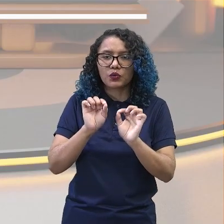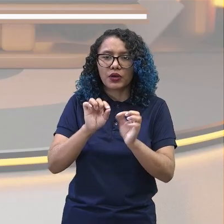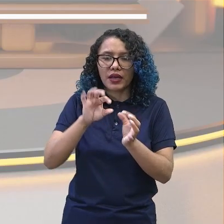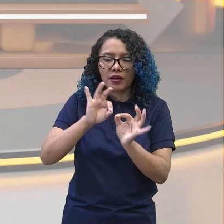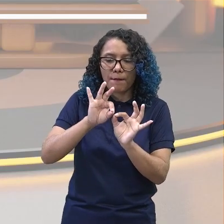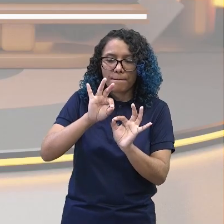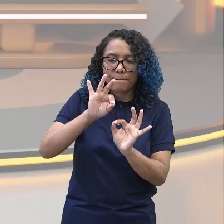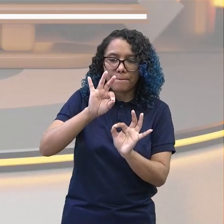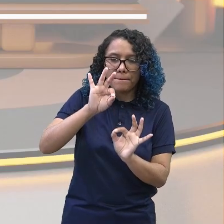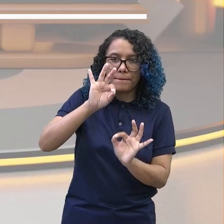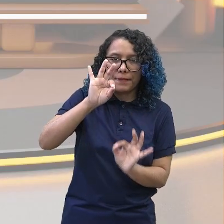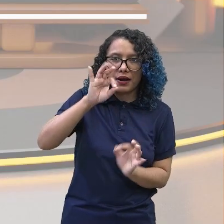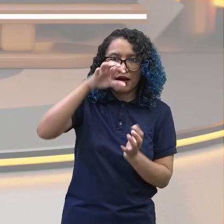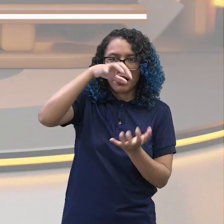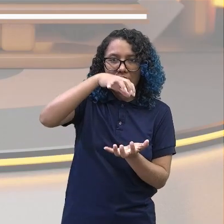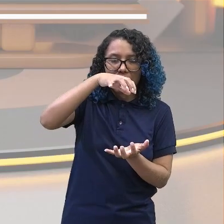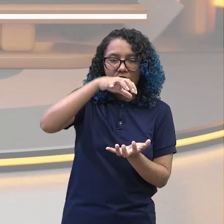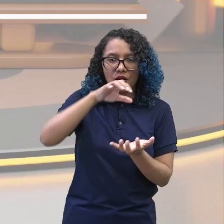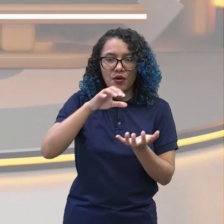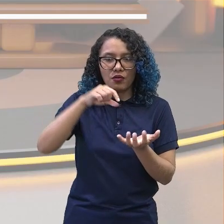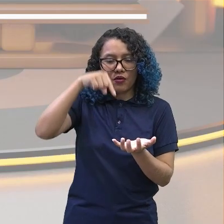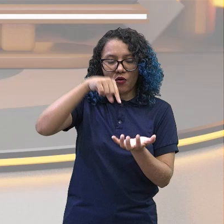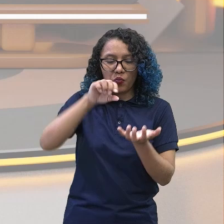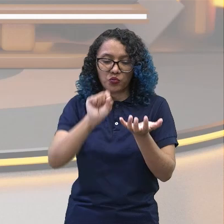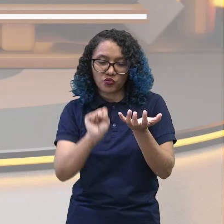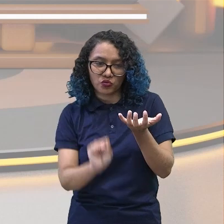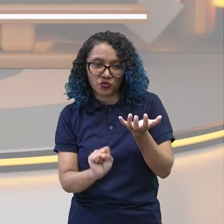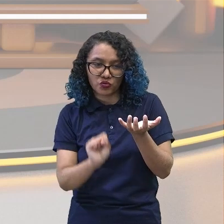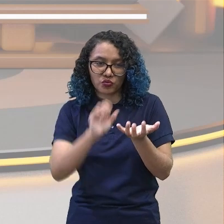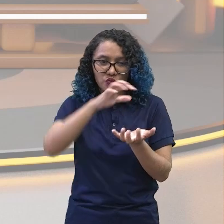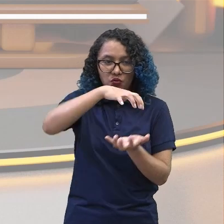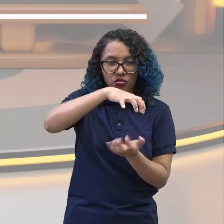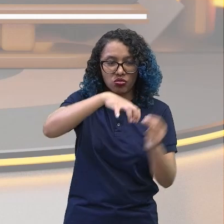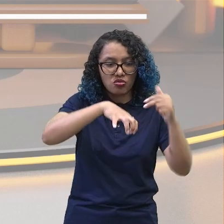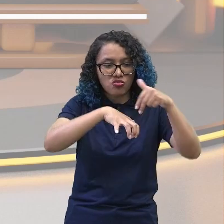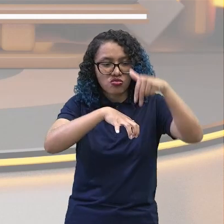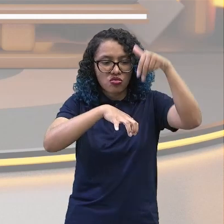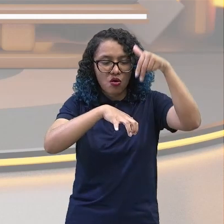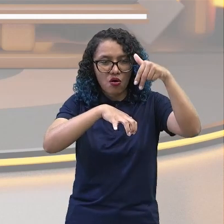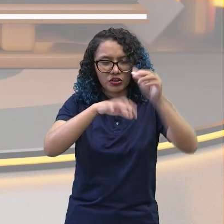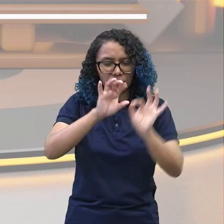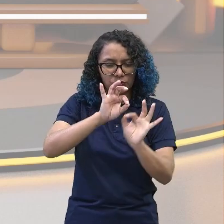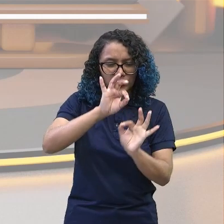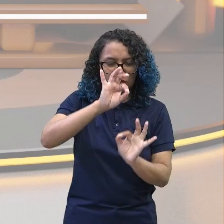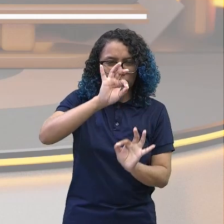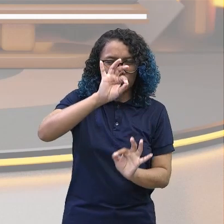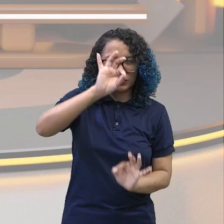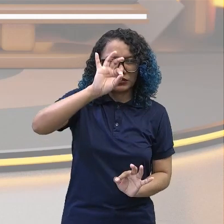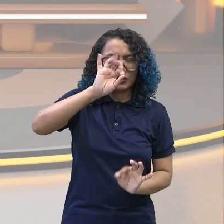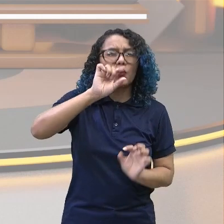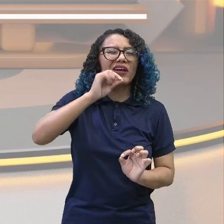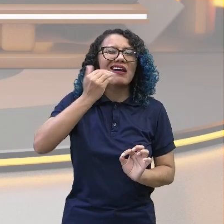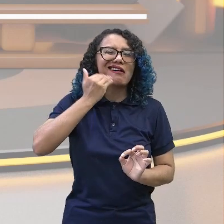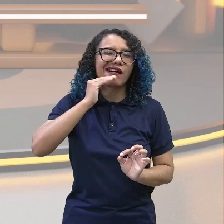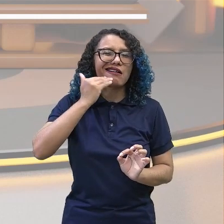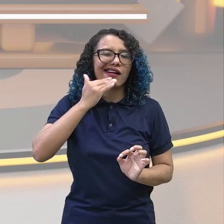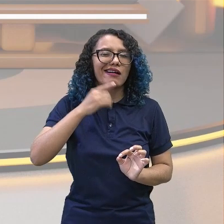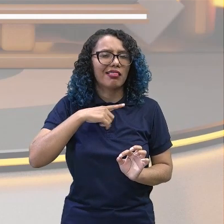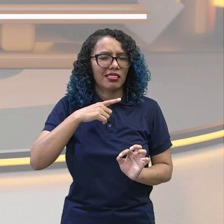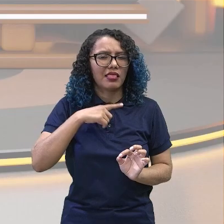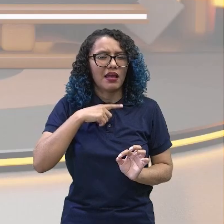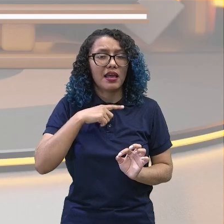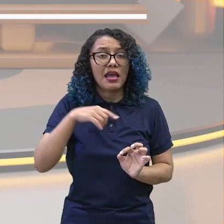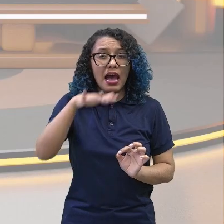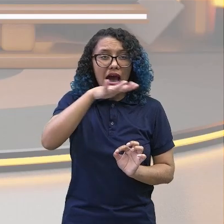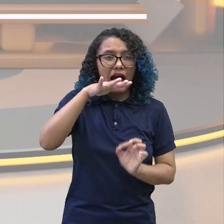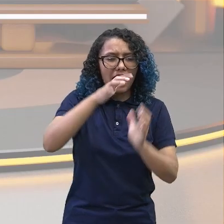Norte tanto para o Polo Sul, como para o Polo Norte, tá? A gente vai tendo distorções. As áreas elas vão